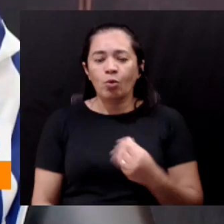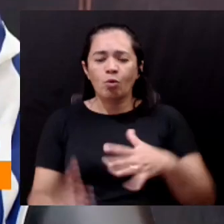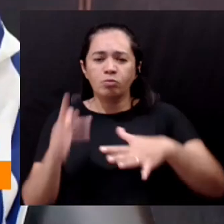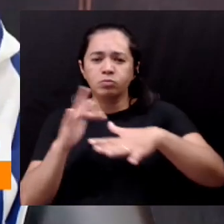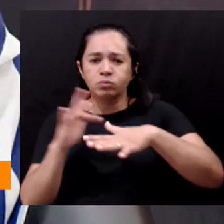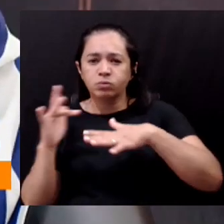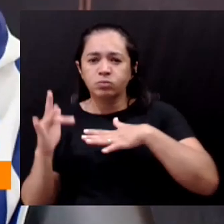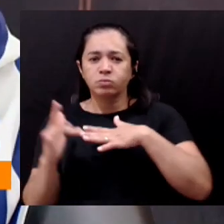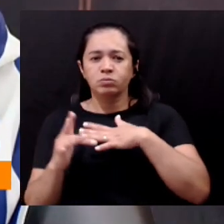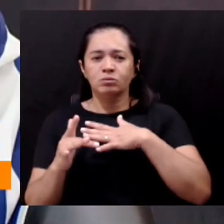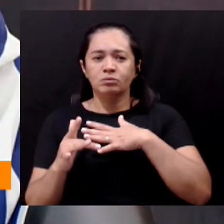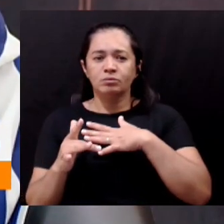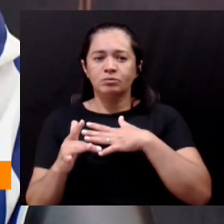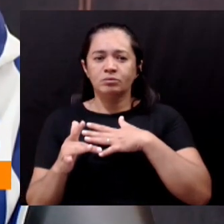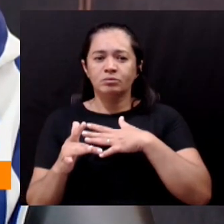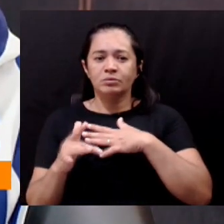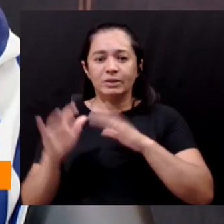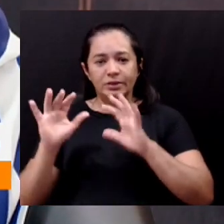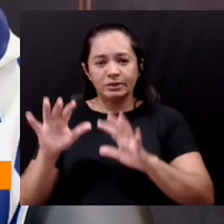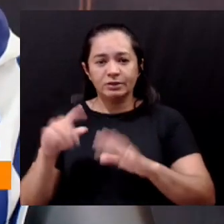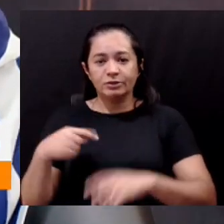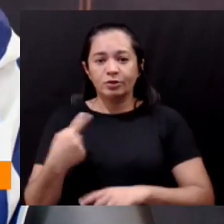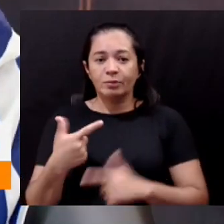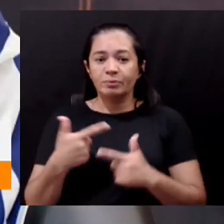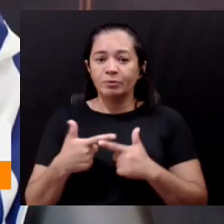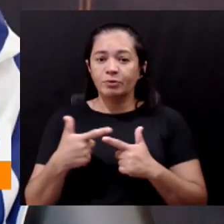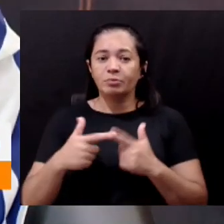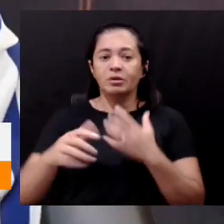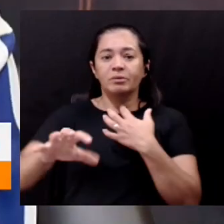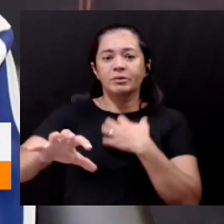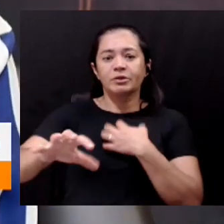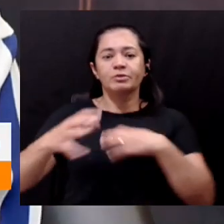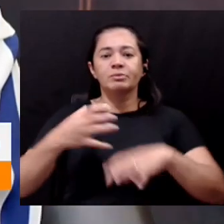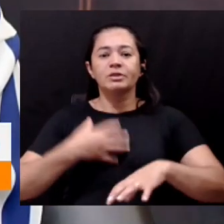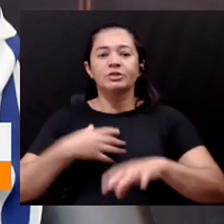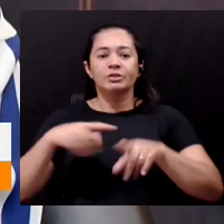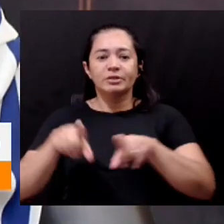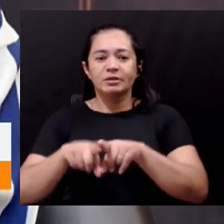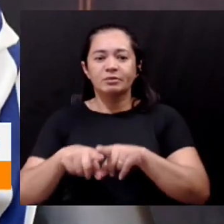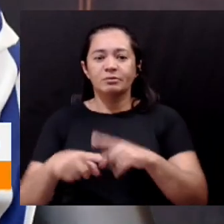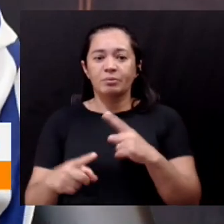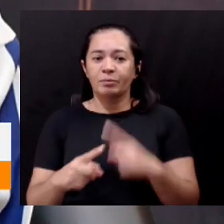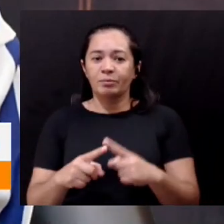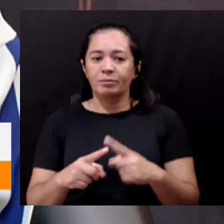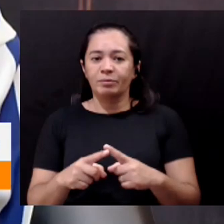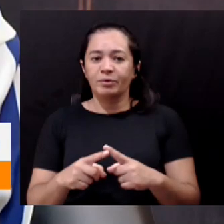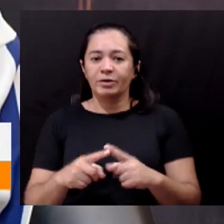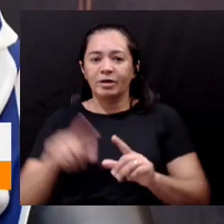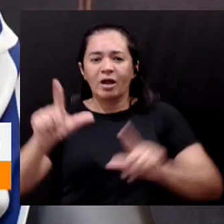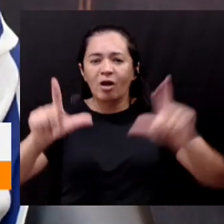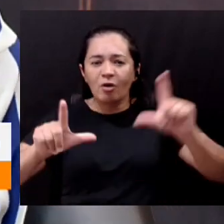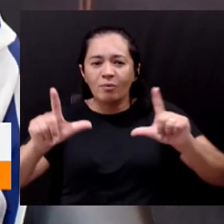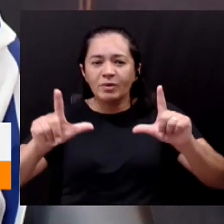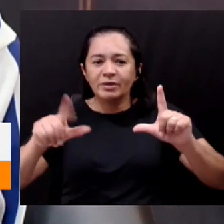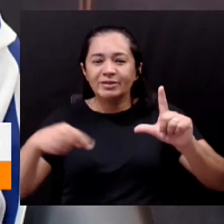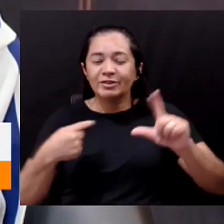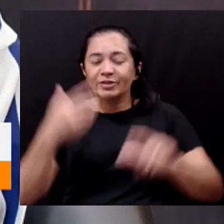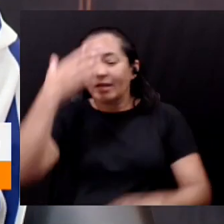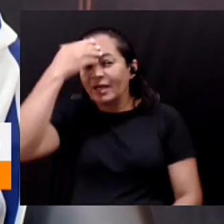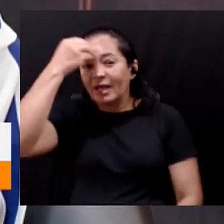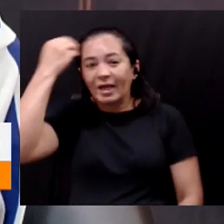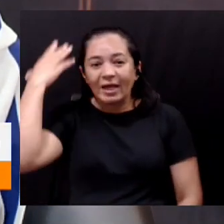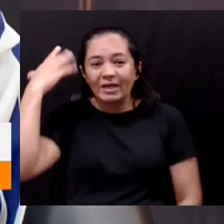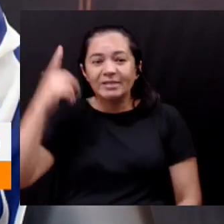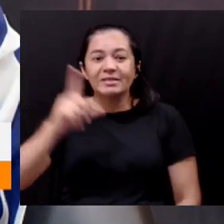aí sim eu acho que a gente tem um problema de empatia também. Uhum. Porque não é Total. uma pessoa, é uma tela. A gente Uhum. esquece que tem pessoas